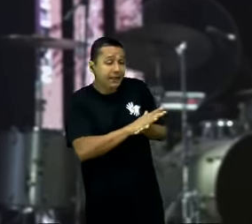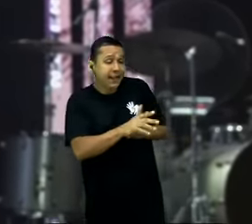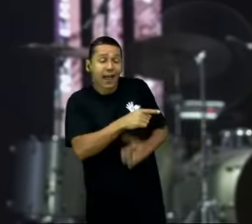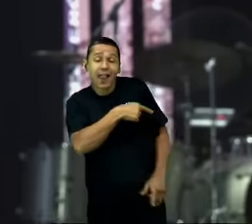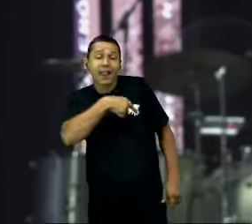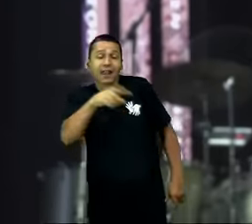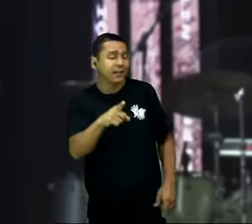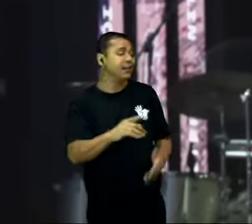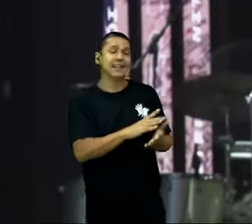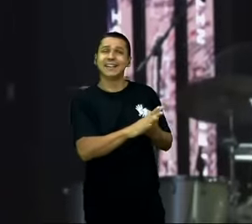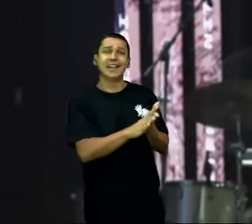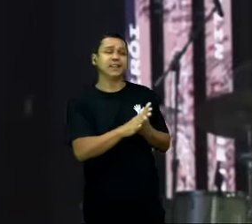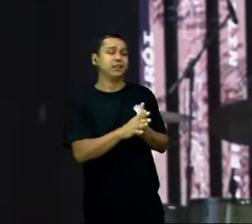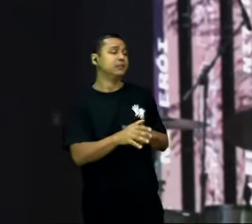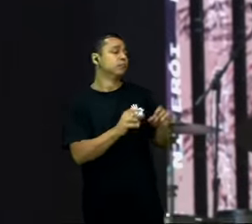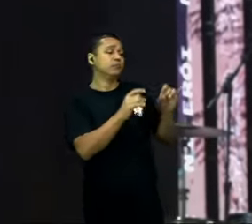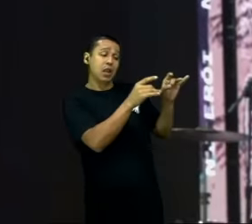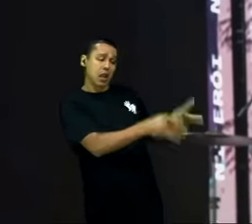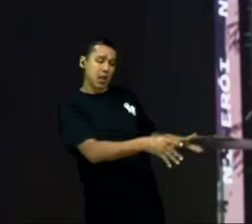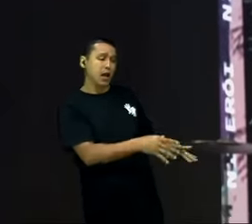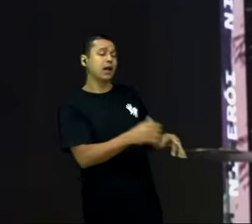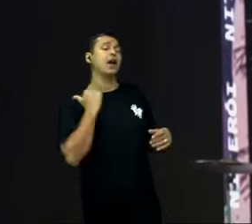bolsa aí da Gucci, pode deixar